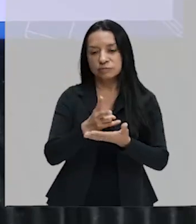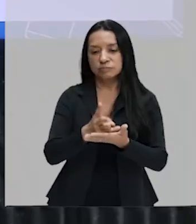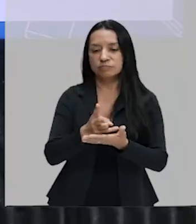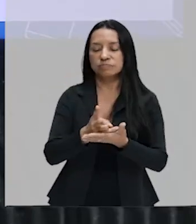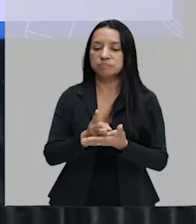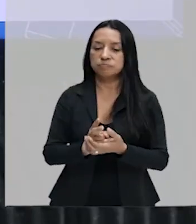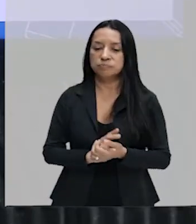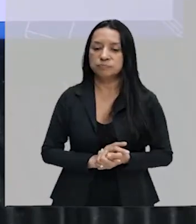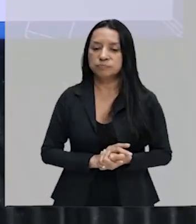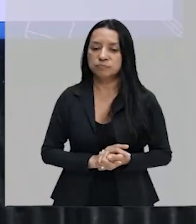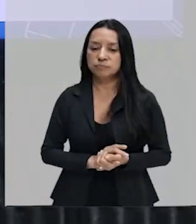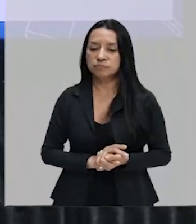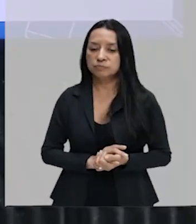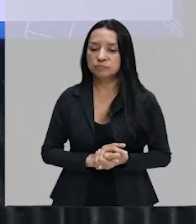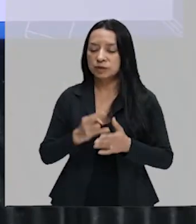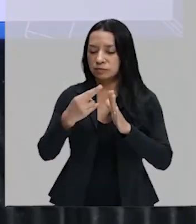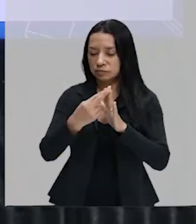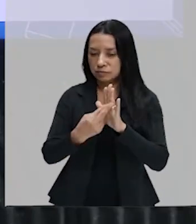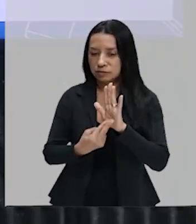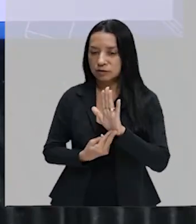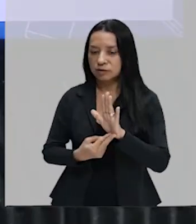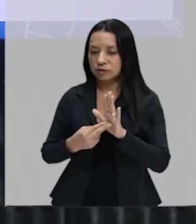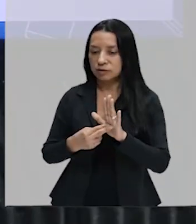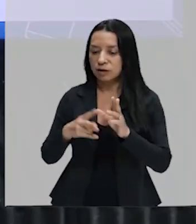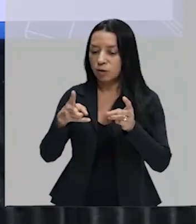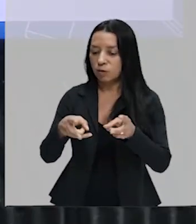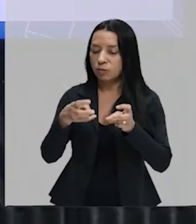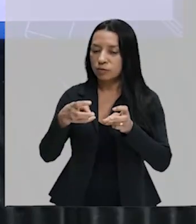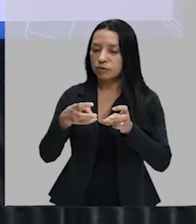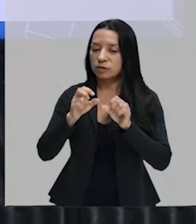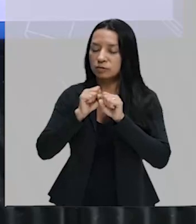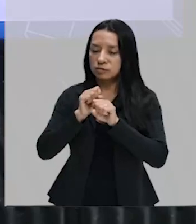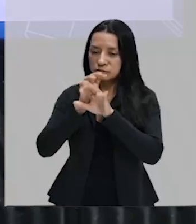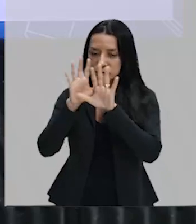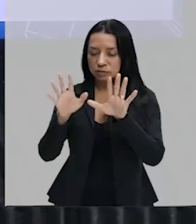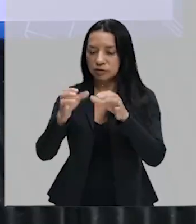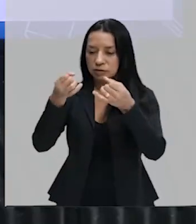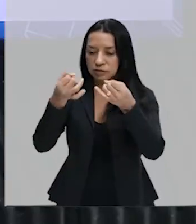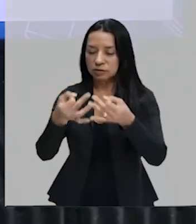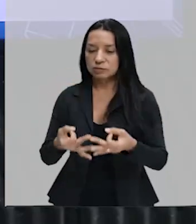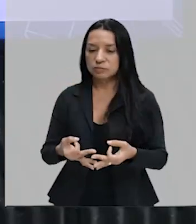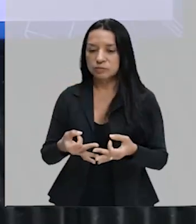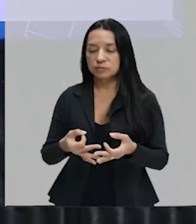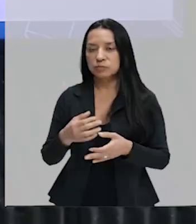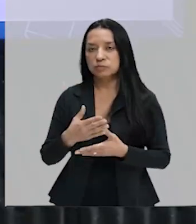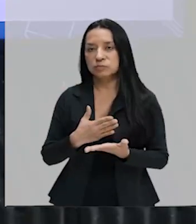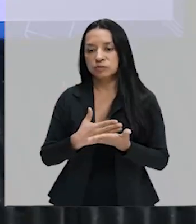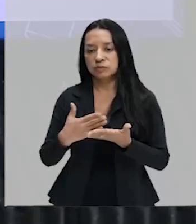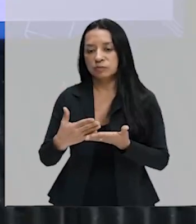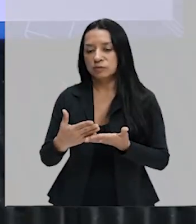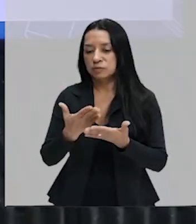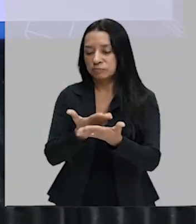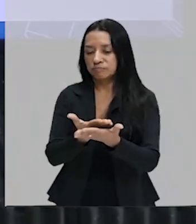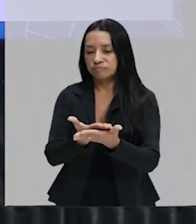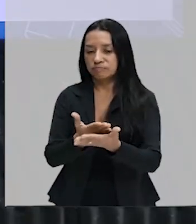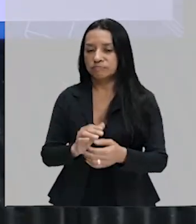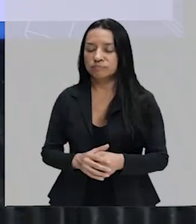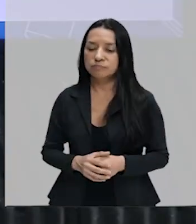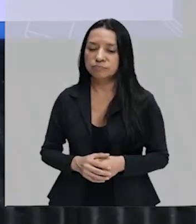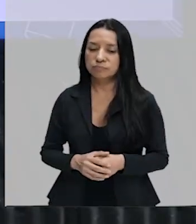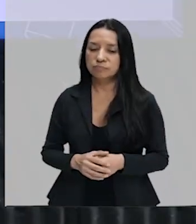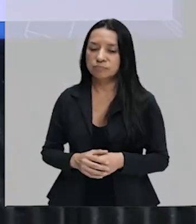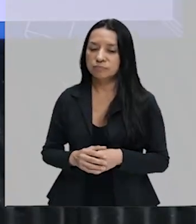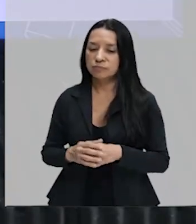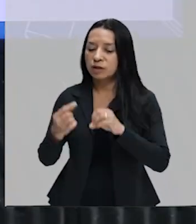dessa fala, dessa observação que a gente deixou claro para você quando nós passamos a respeito da aula, tá bom? Então, vazio